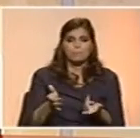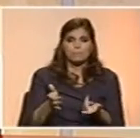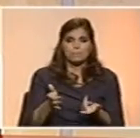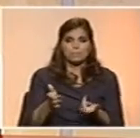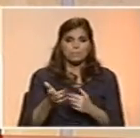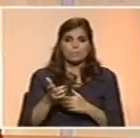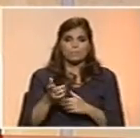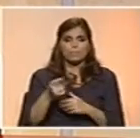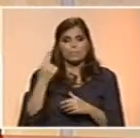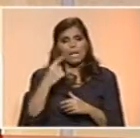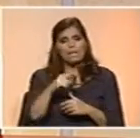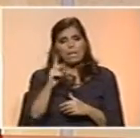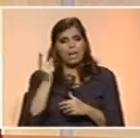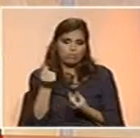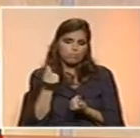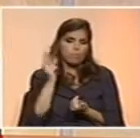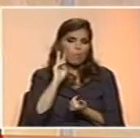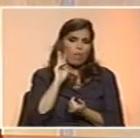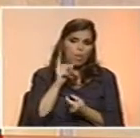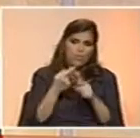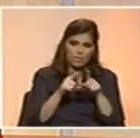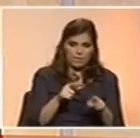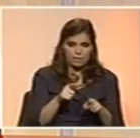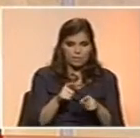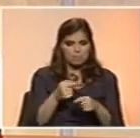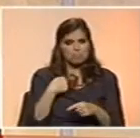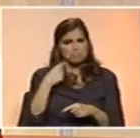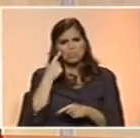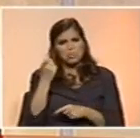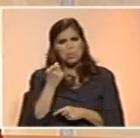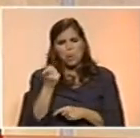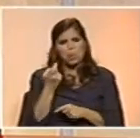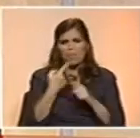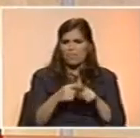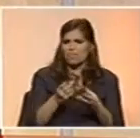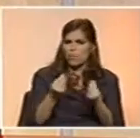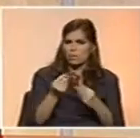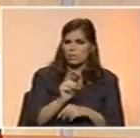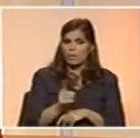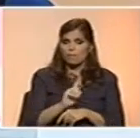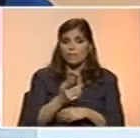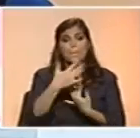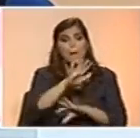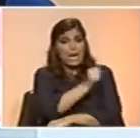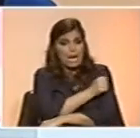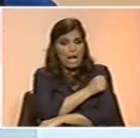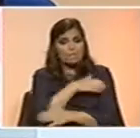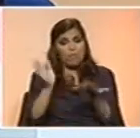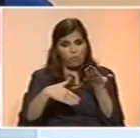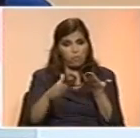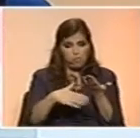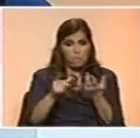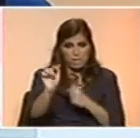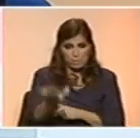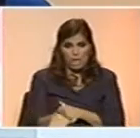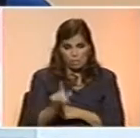de topo também que têm outros preços. Aí eu não noto grande diferença. Portanto, mas em casa, cozinhando em casa,